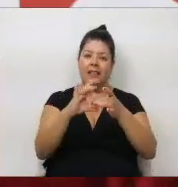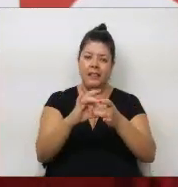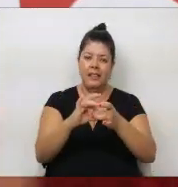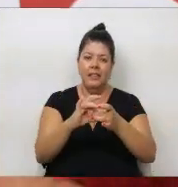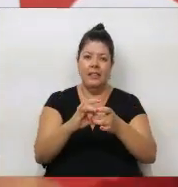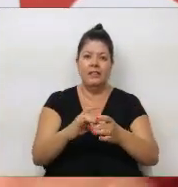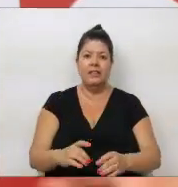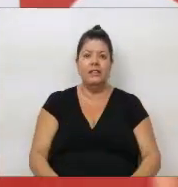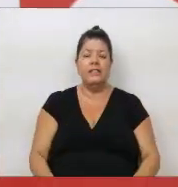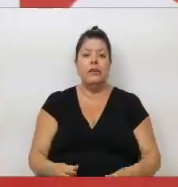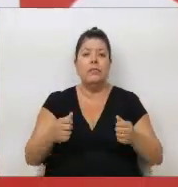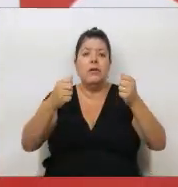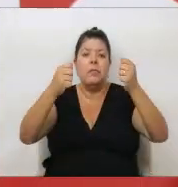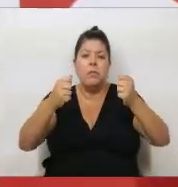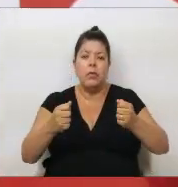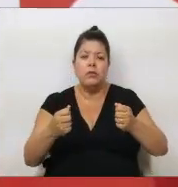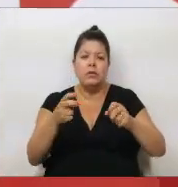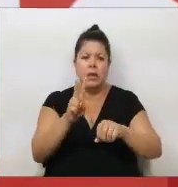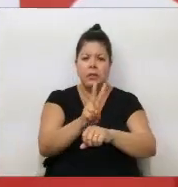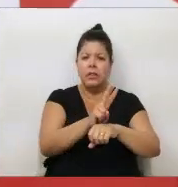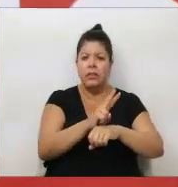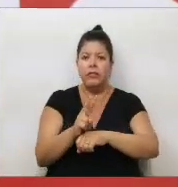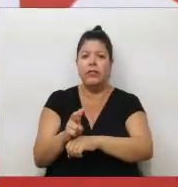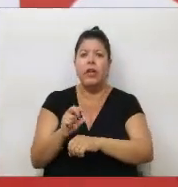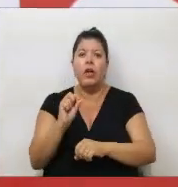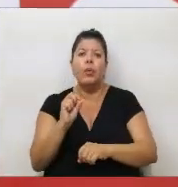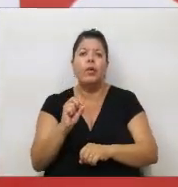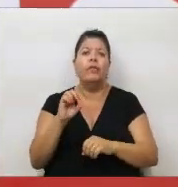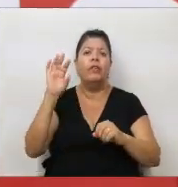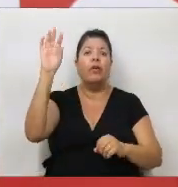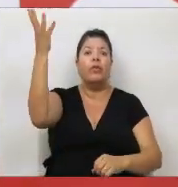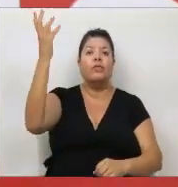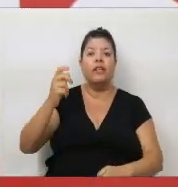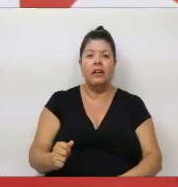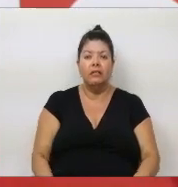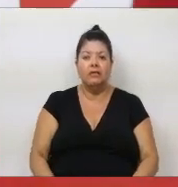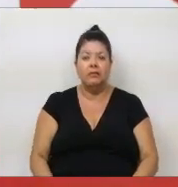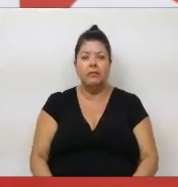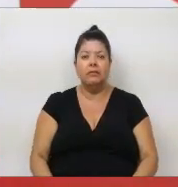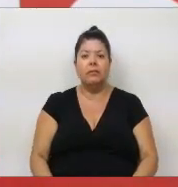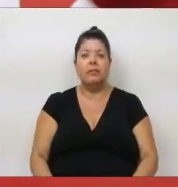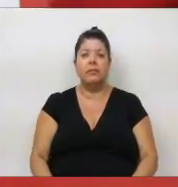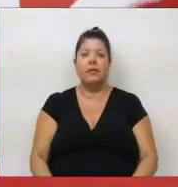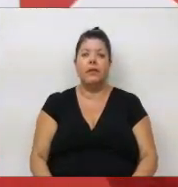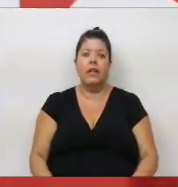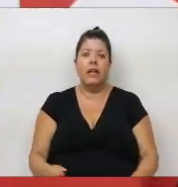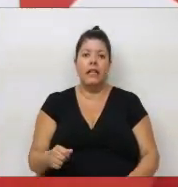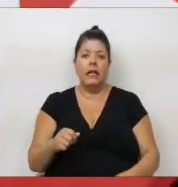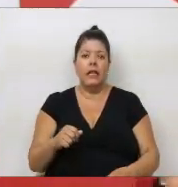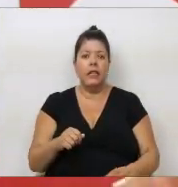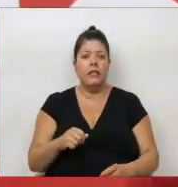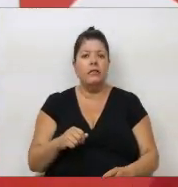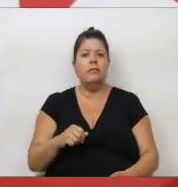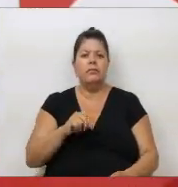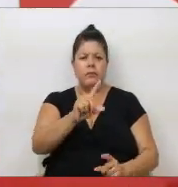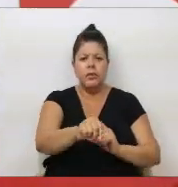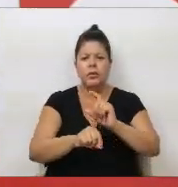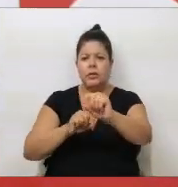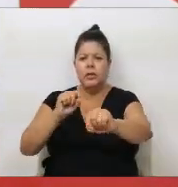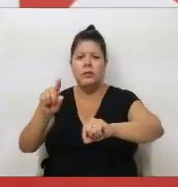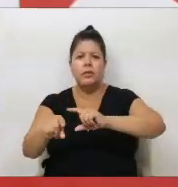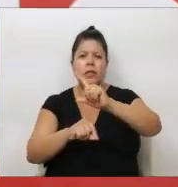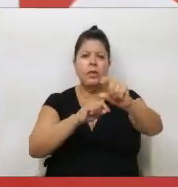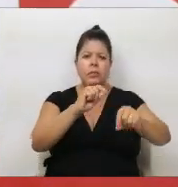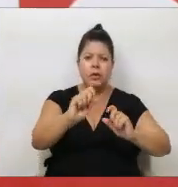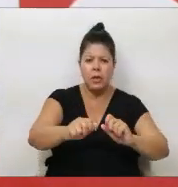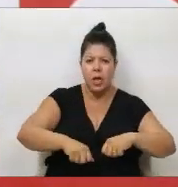as possibilidades e as viabilidades para isso acontecer. Agora, para isso acontecer, vai buscar todas as parcerias necessárias, mas tem